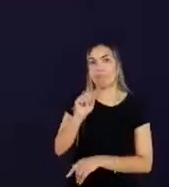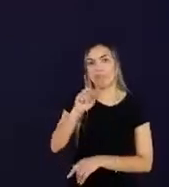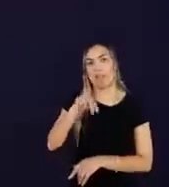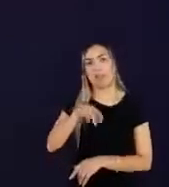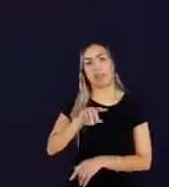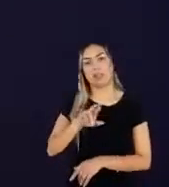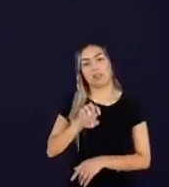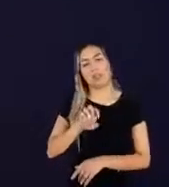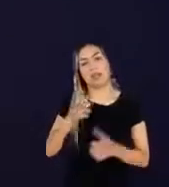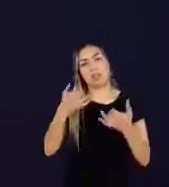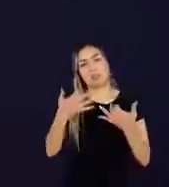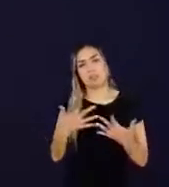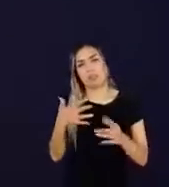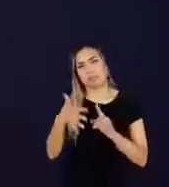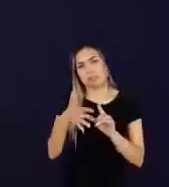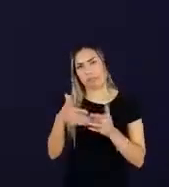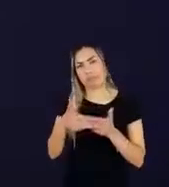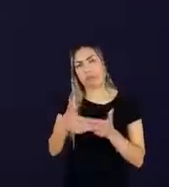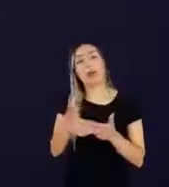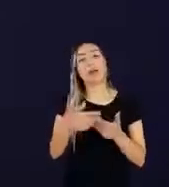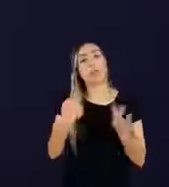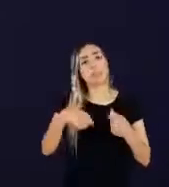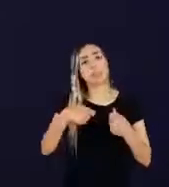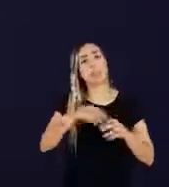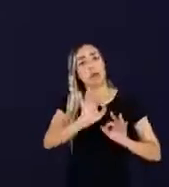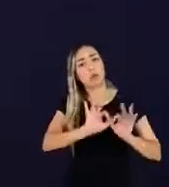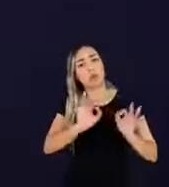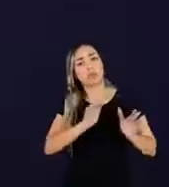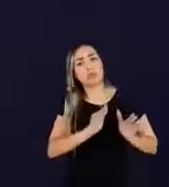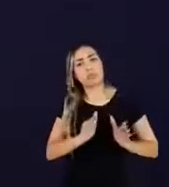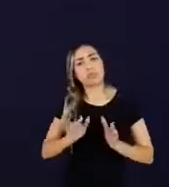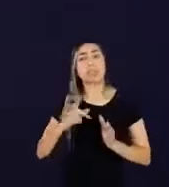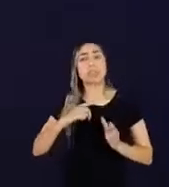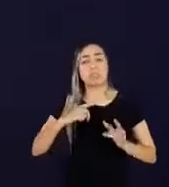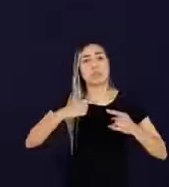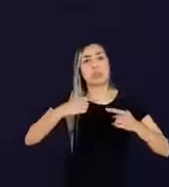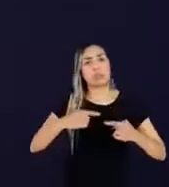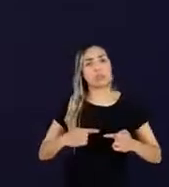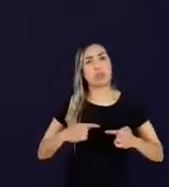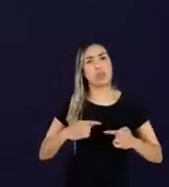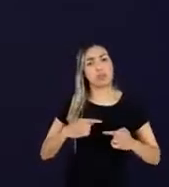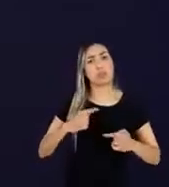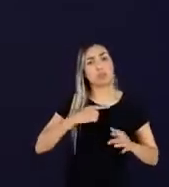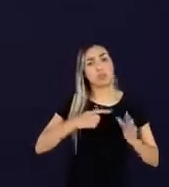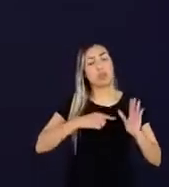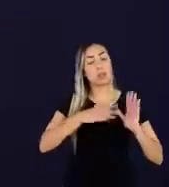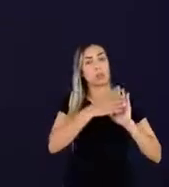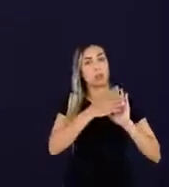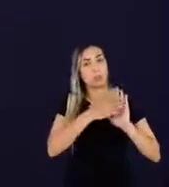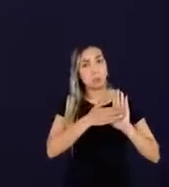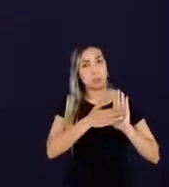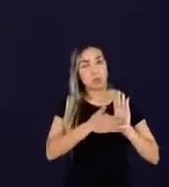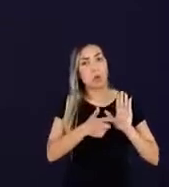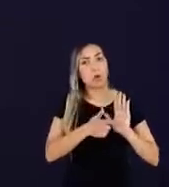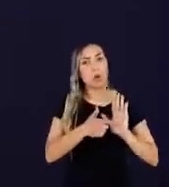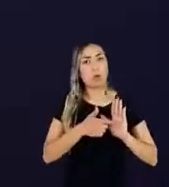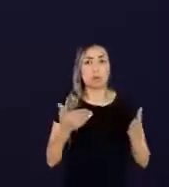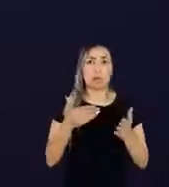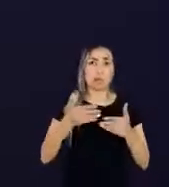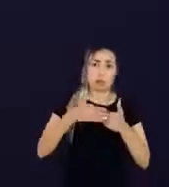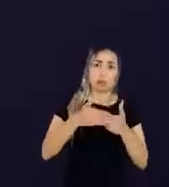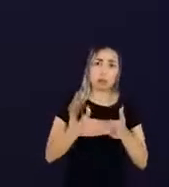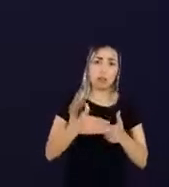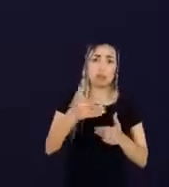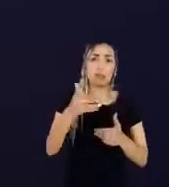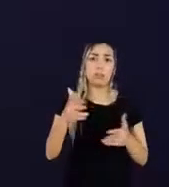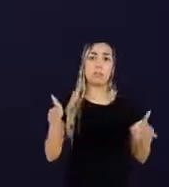mercado. Nós temos um desafio para seguir. Temos condições, temos propostas que vão, no curtíssimo prazo, dar